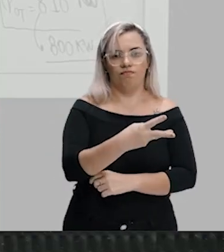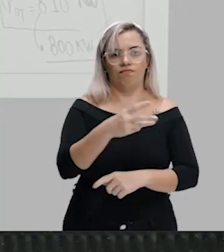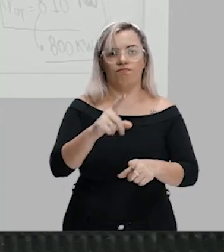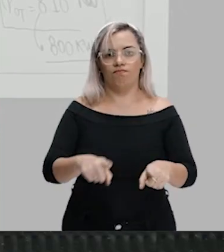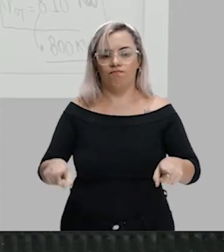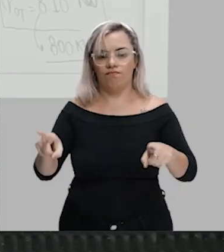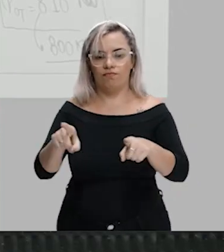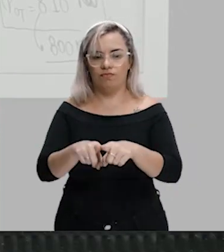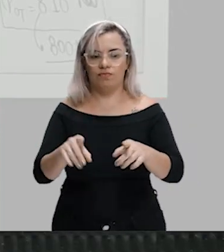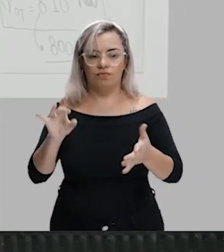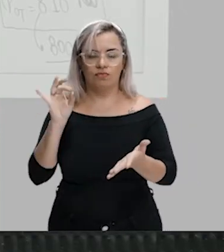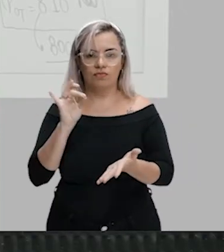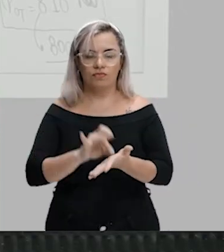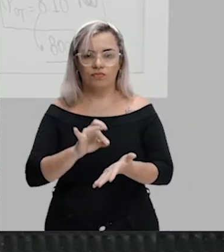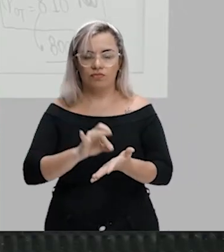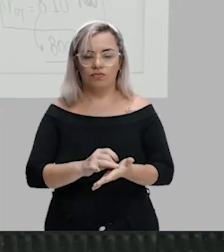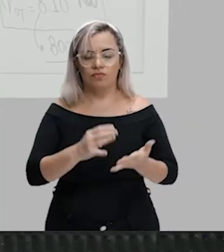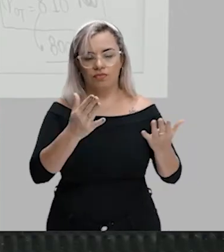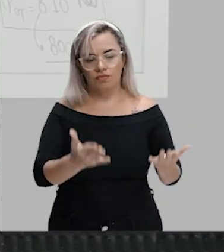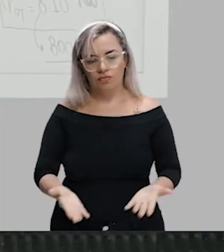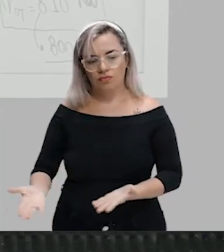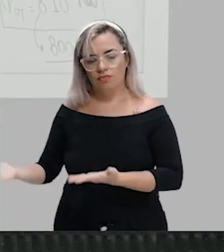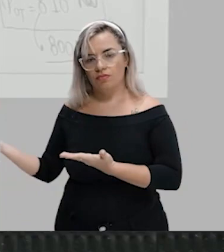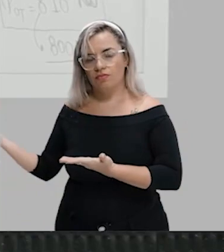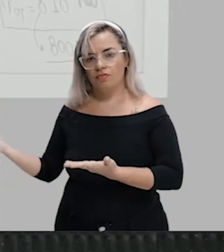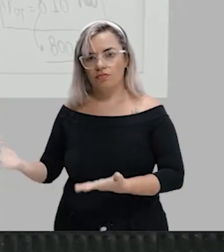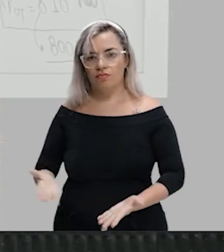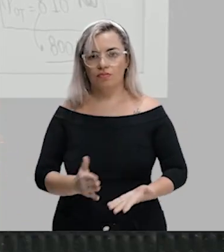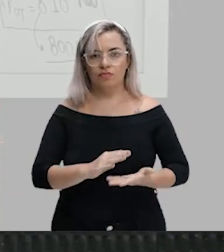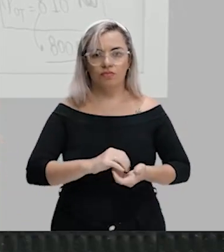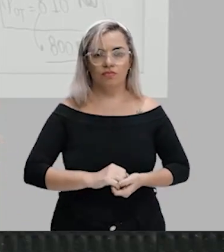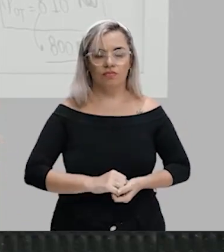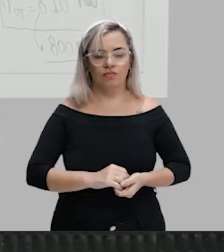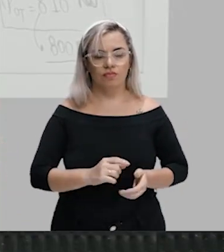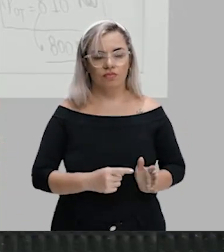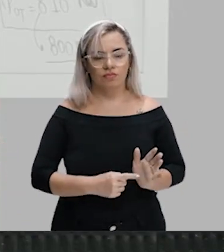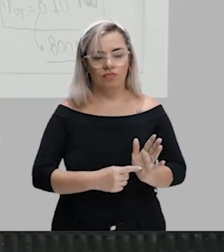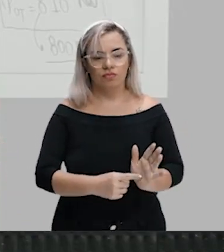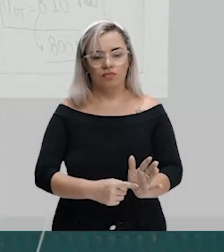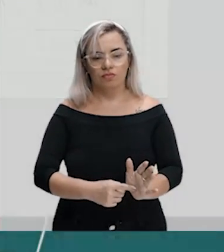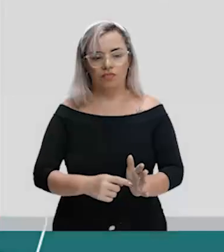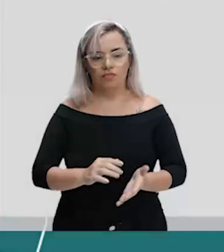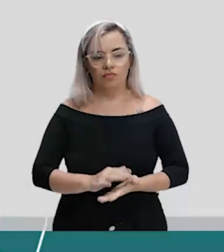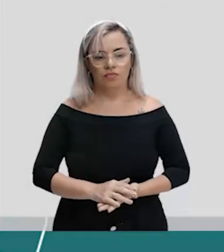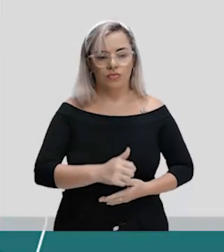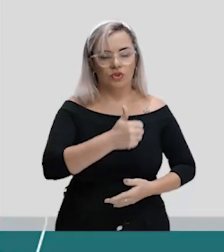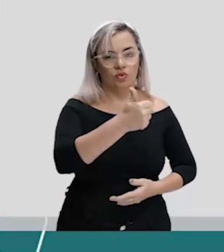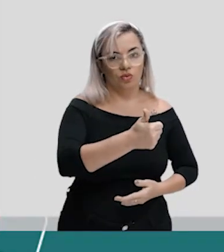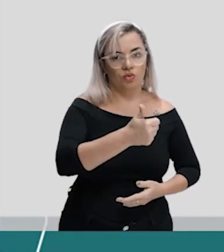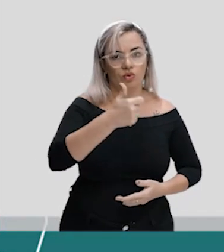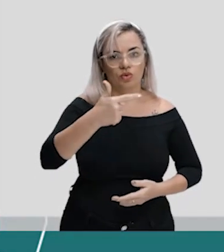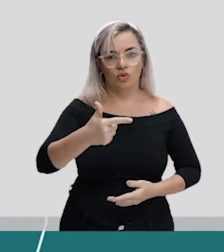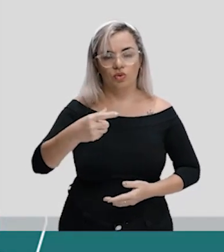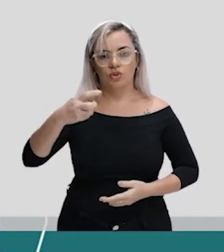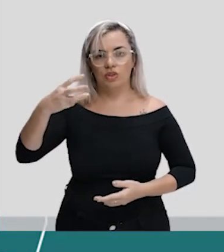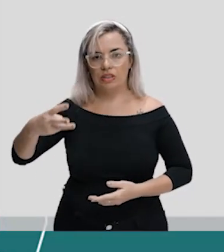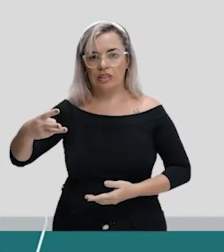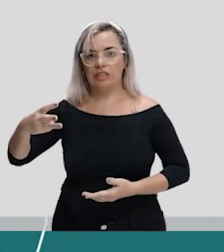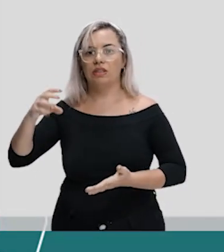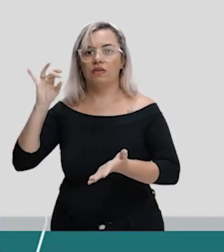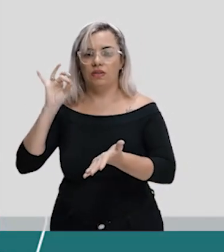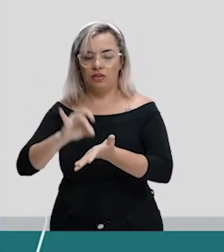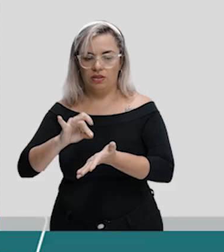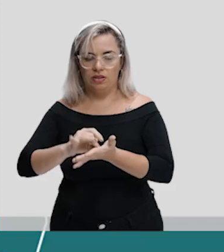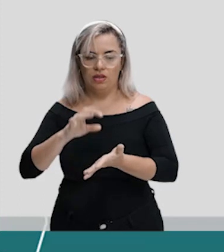verdadeira. Então, dentre as opções que ali aparecem, né, 1, 2 e 3 são verdadeiras. Então, resposta